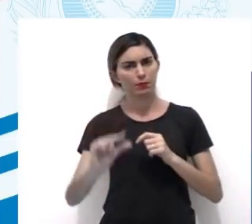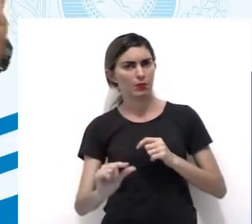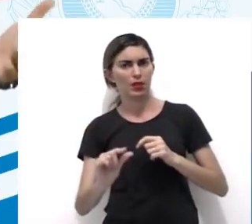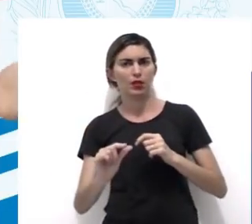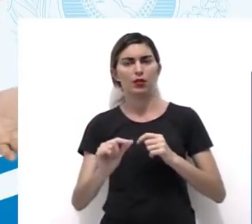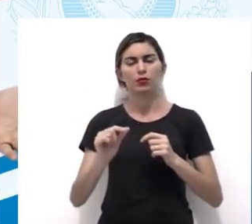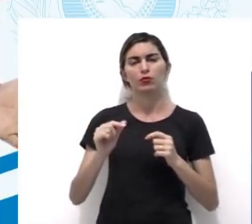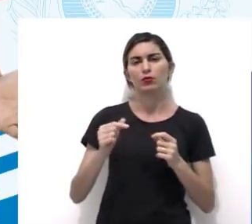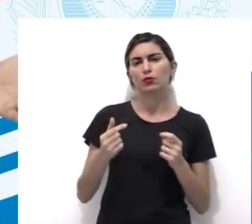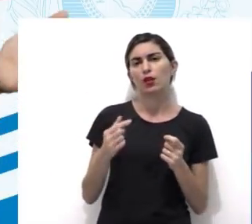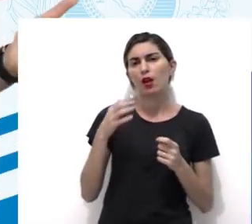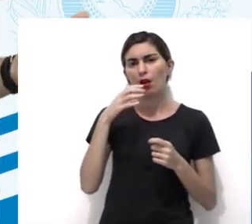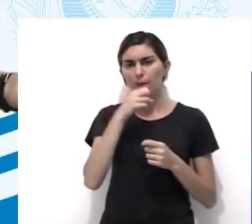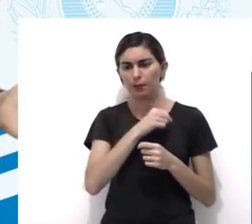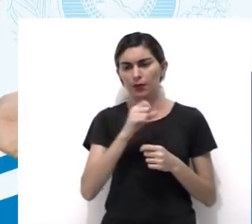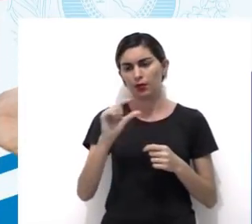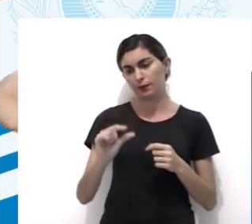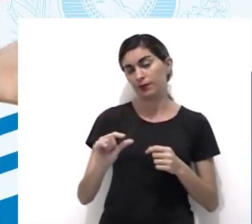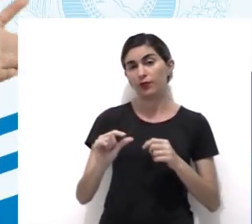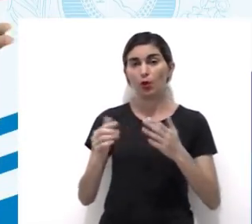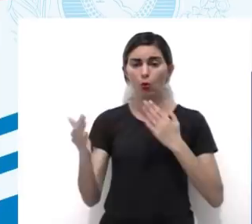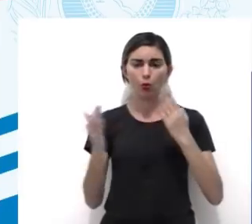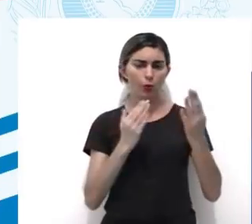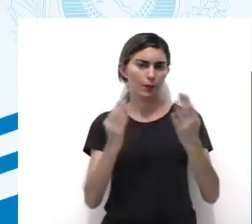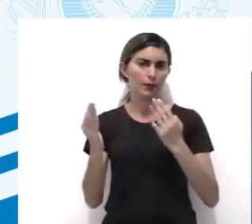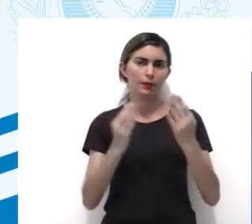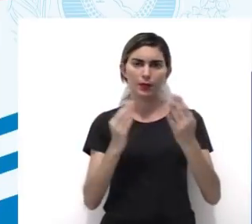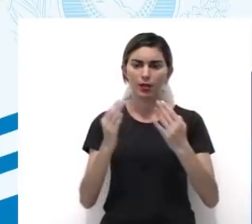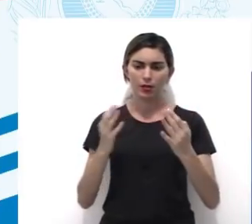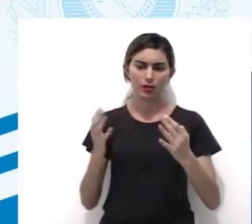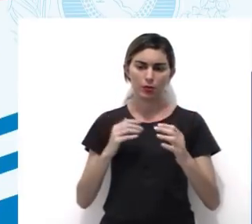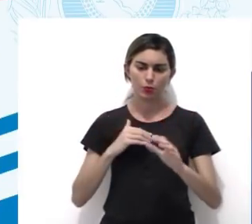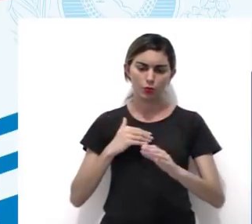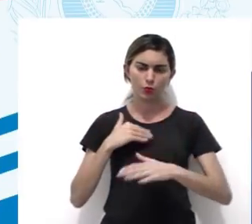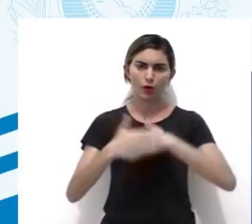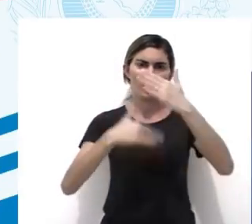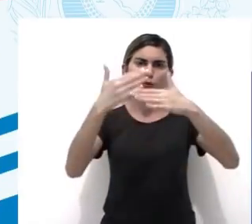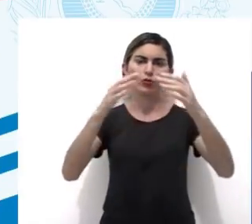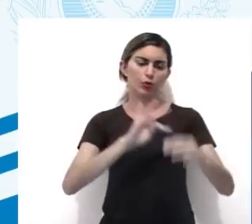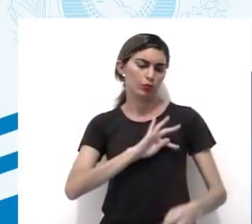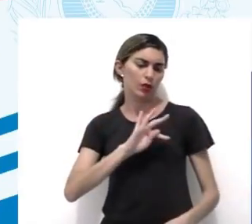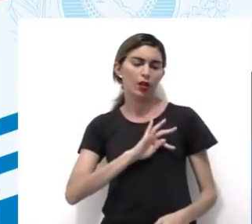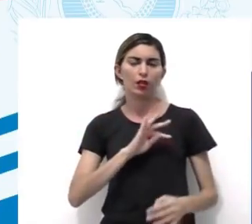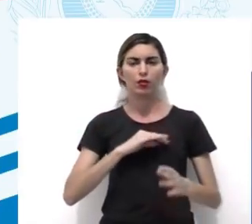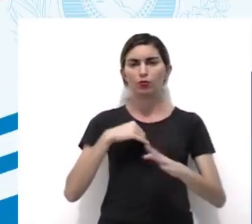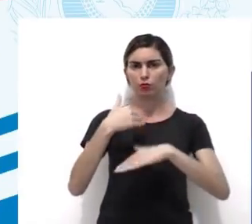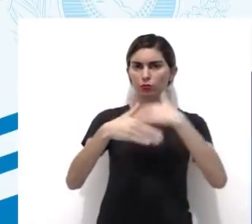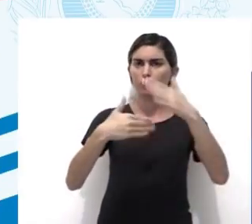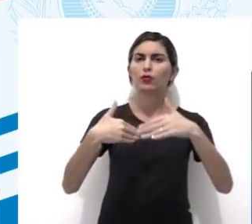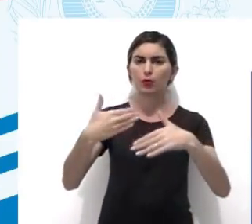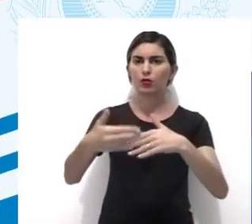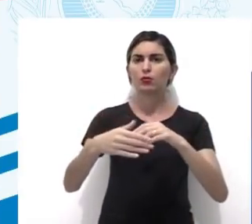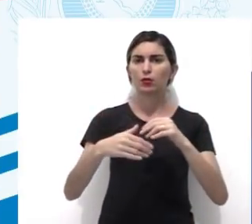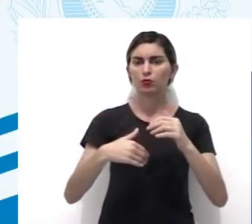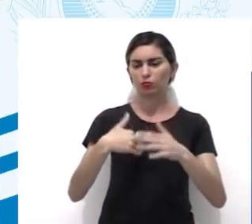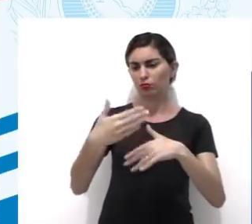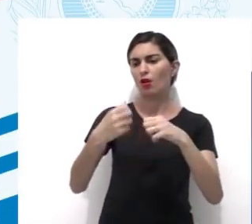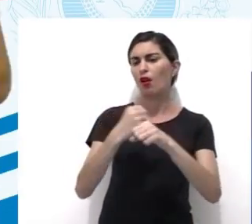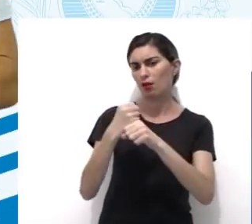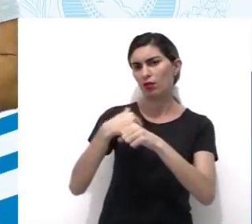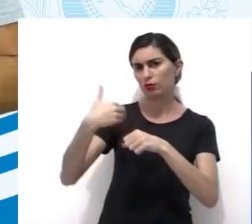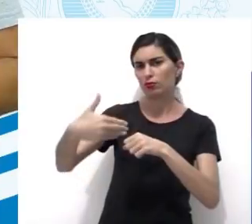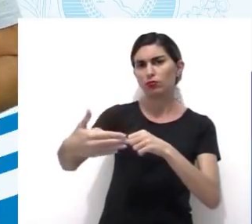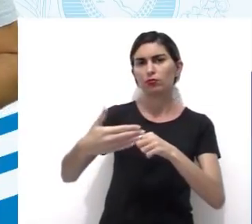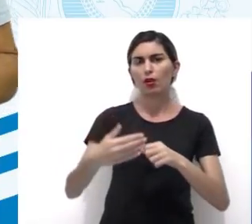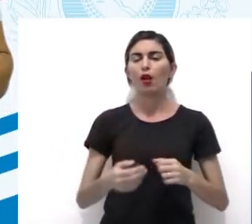menos eficiente em comparação com as prováveis evoluções técnicas que ocorrerão nas próximas décadas. Ou